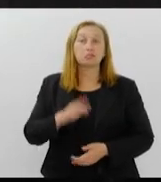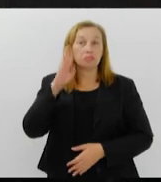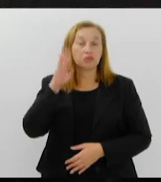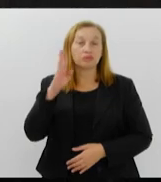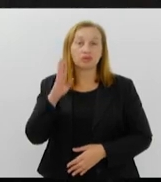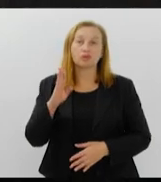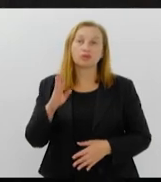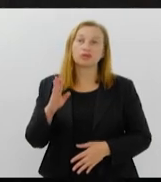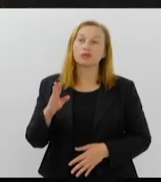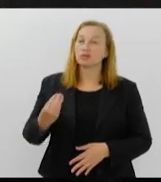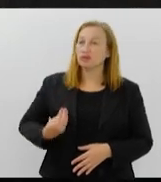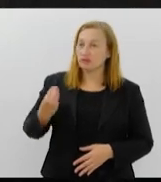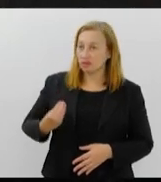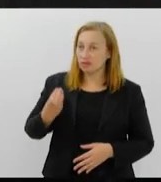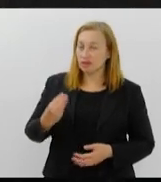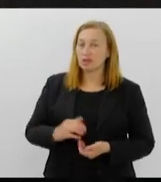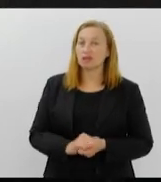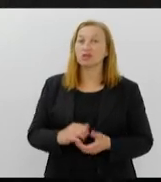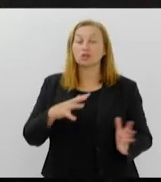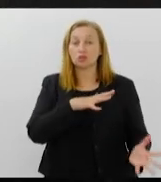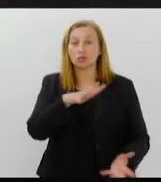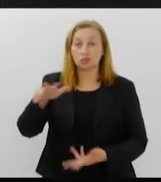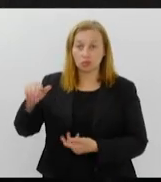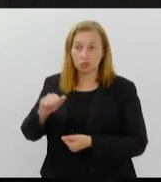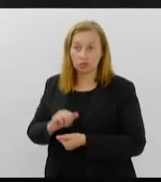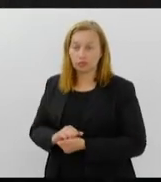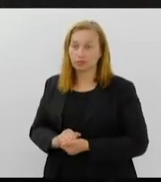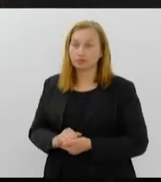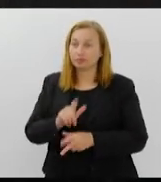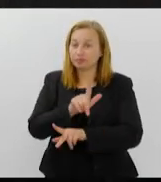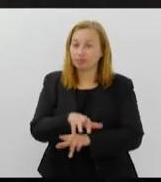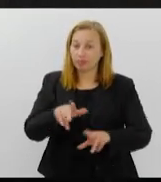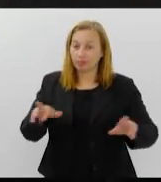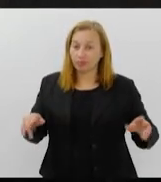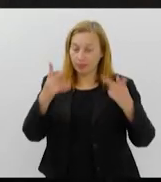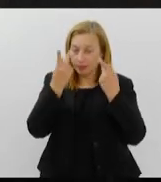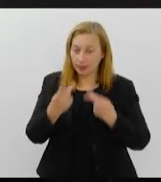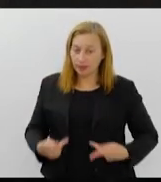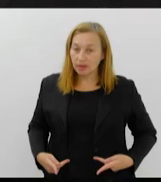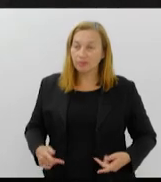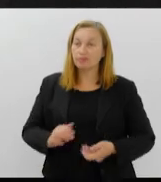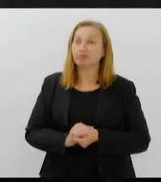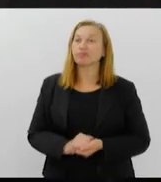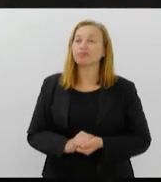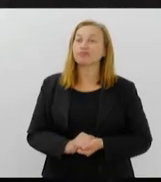fundamental para a sobrevivência da humanidade e de diferentes espécies.